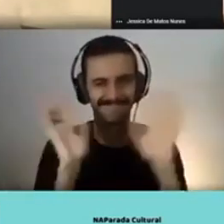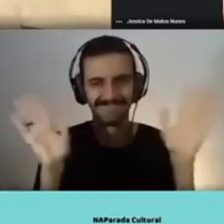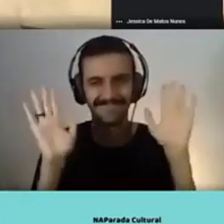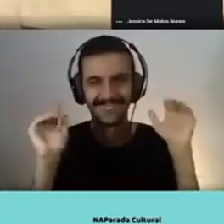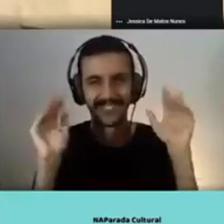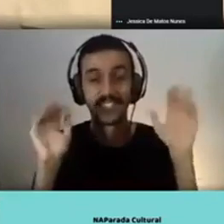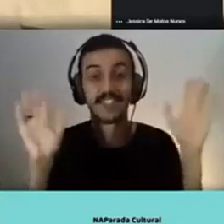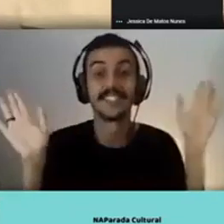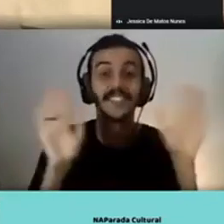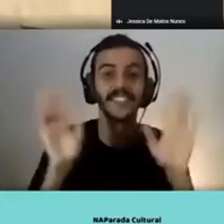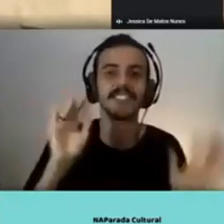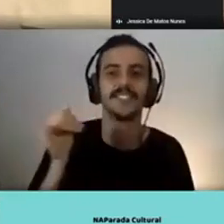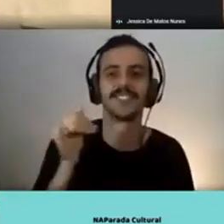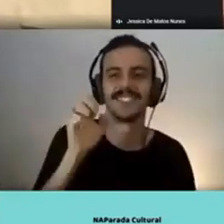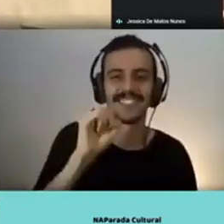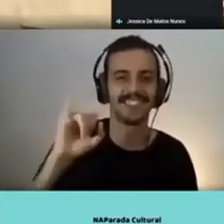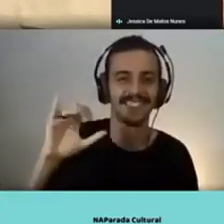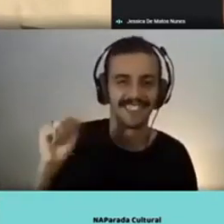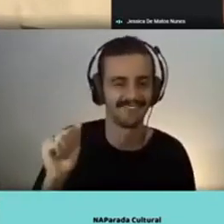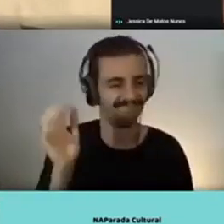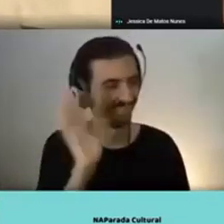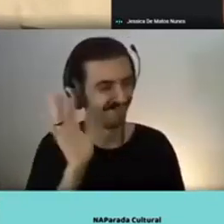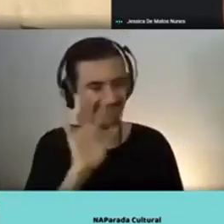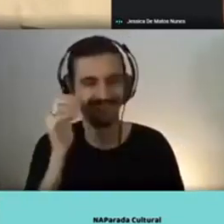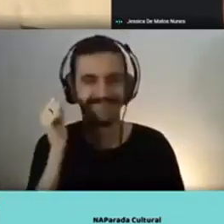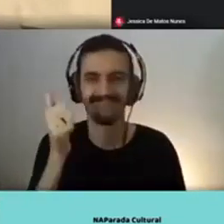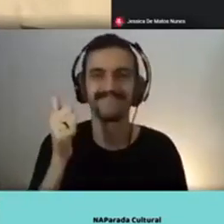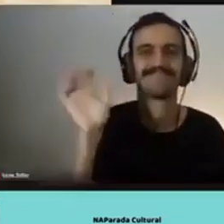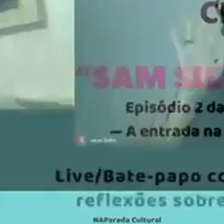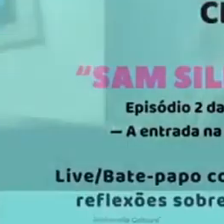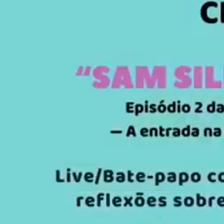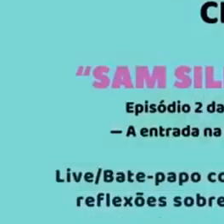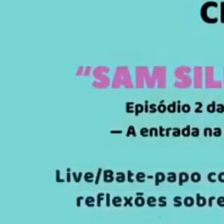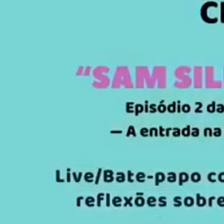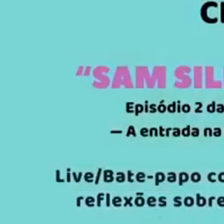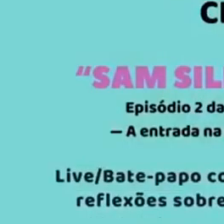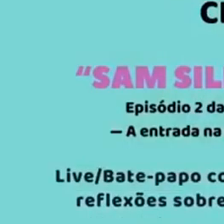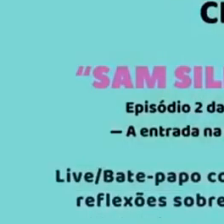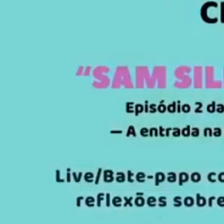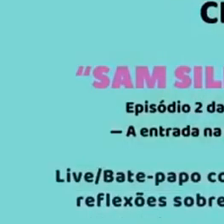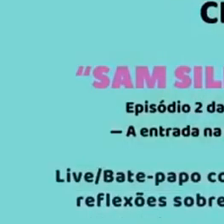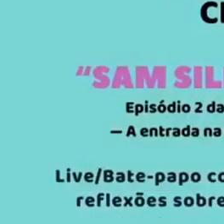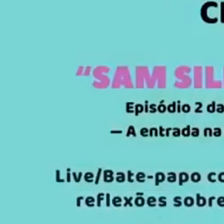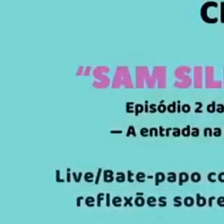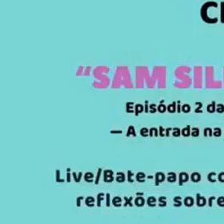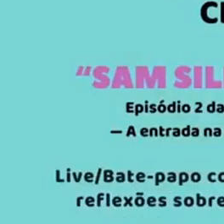Jéssica. Um beijo. Tchau, Obrigada. tchau, Diana. Até. Boa noite. Boa noite.